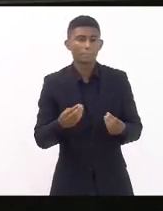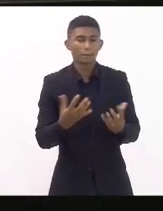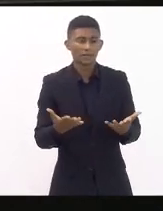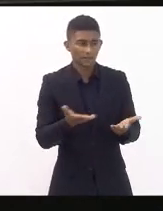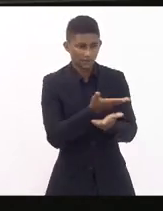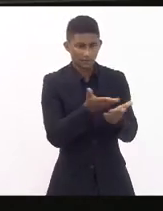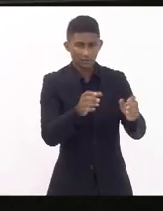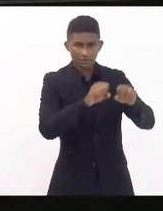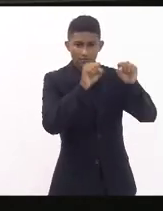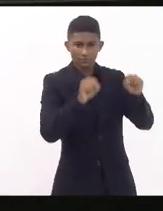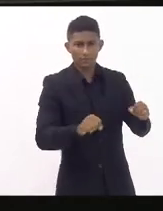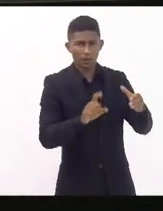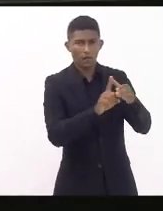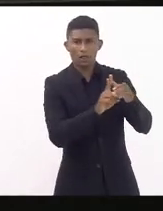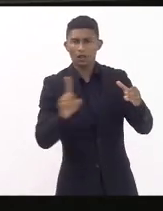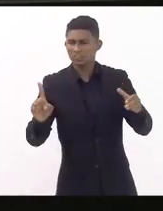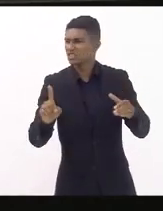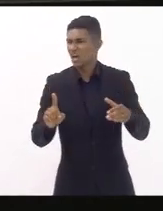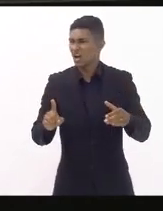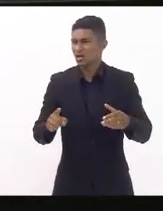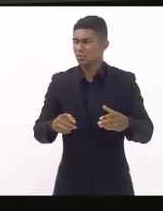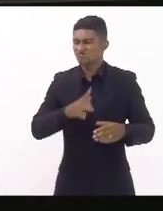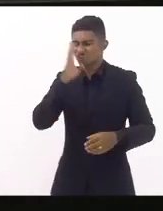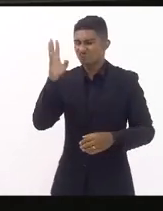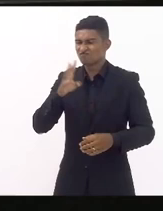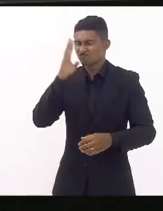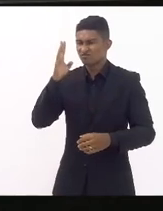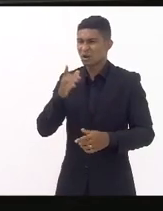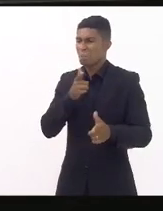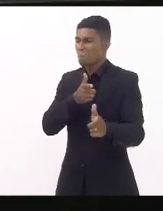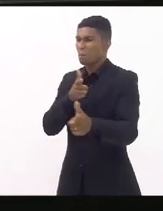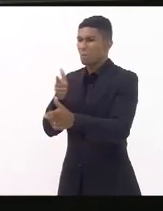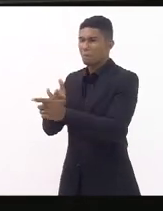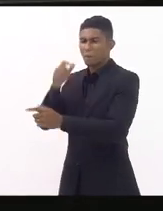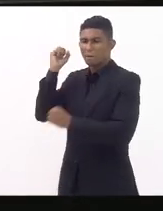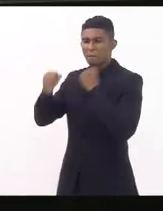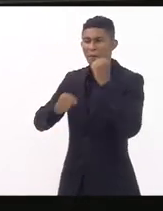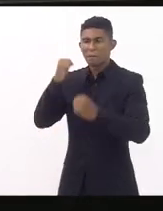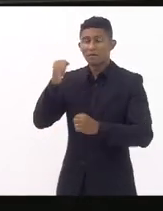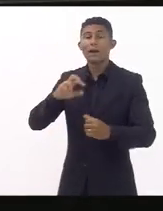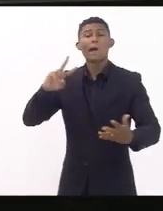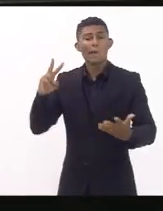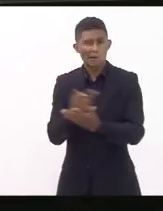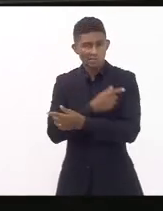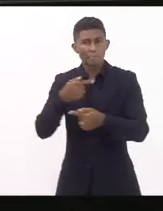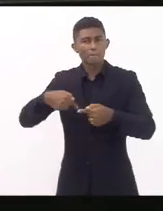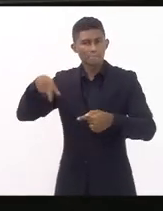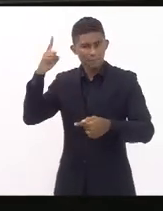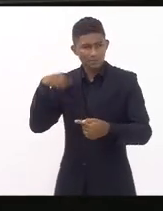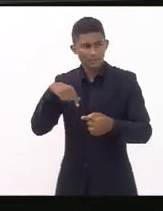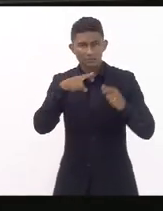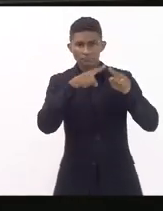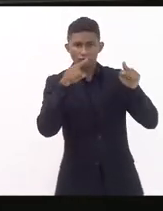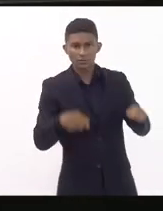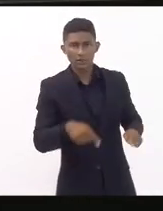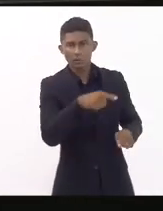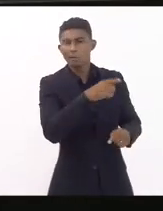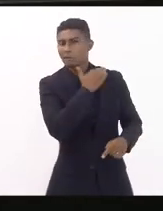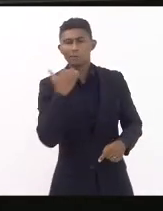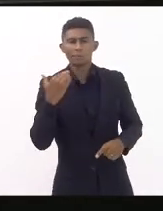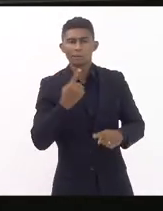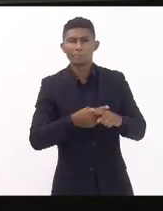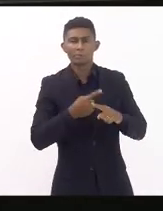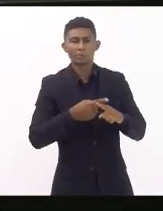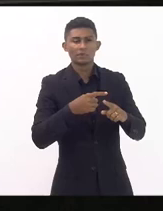sistema matando, como aconteceu a semana passada, de um agente ser brutalmente assassinado porque o sistema não deu